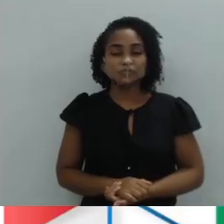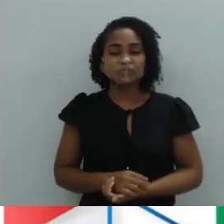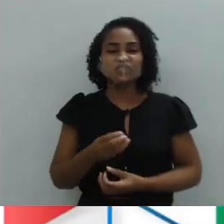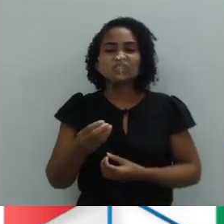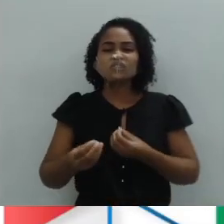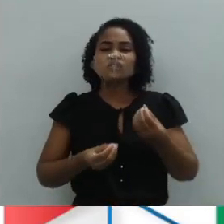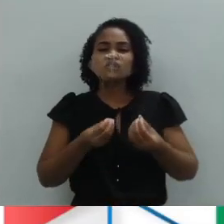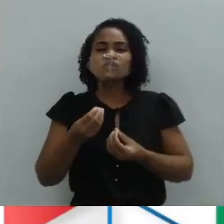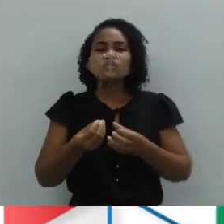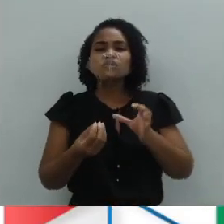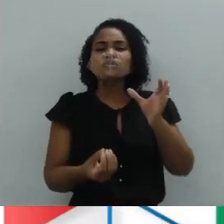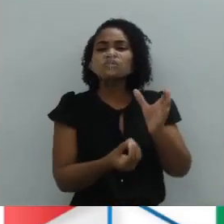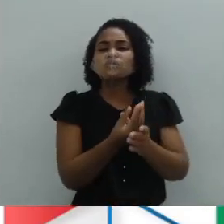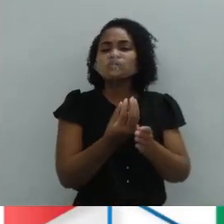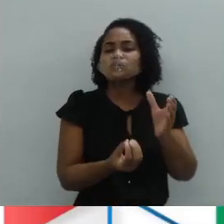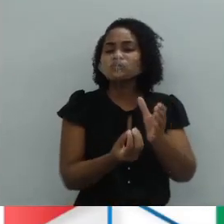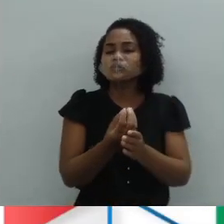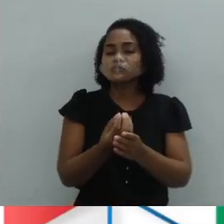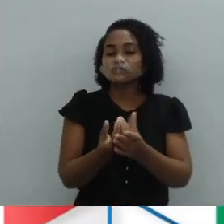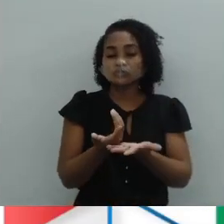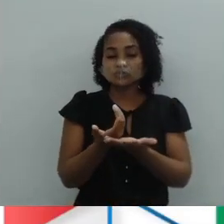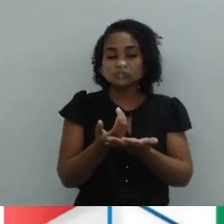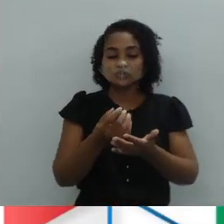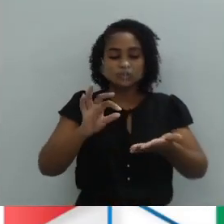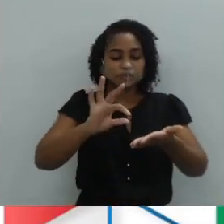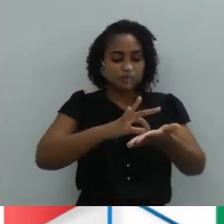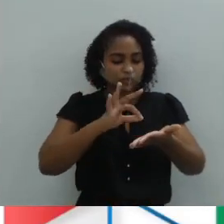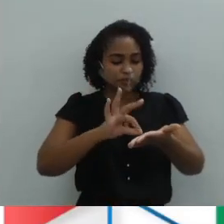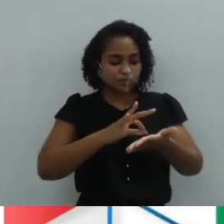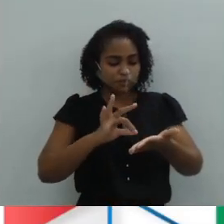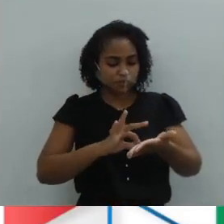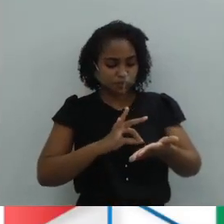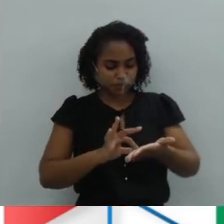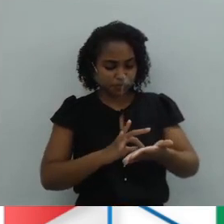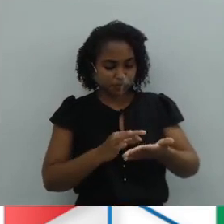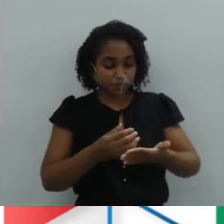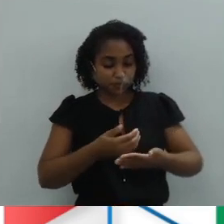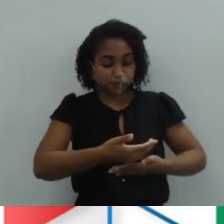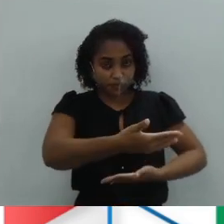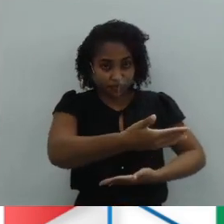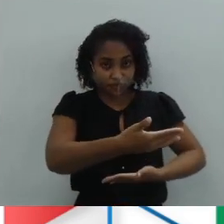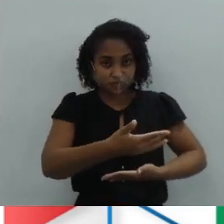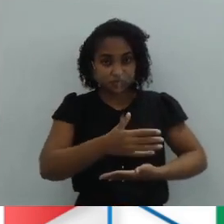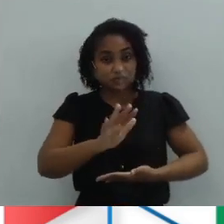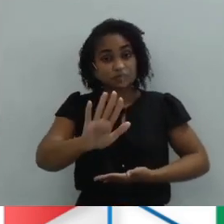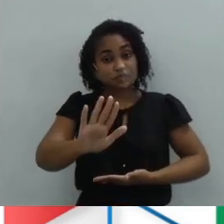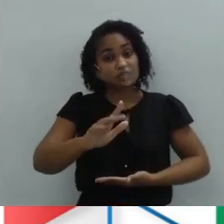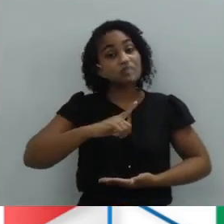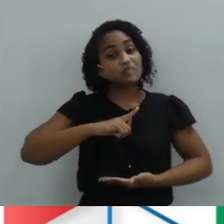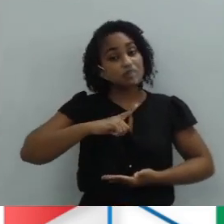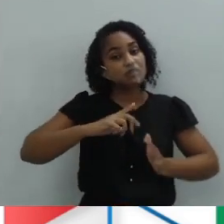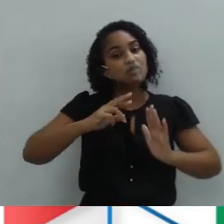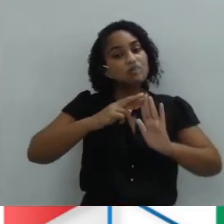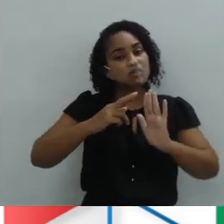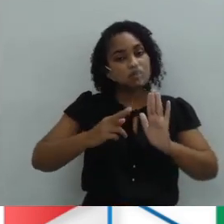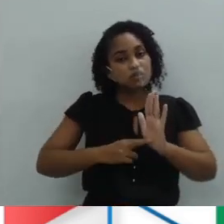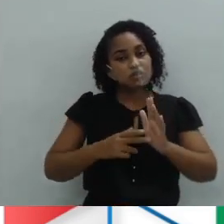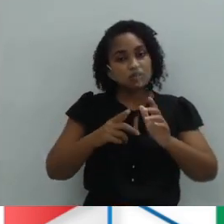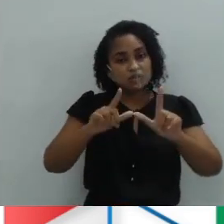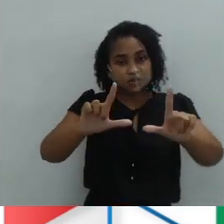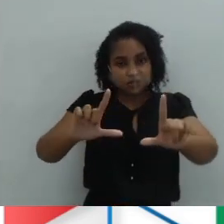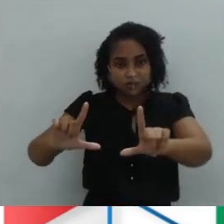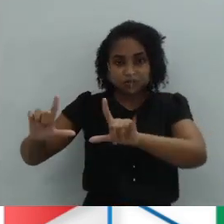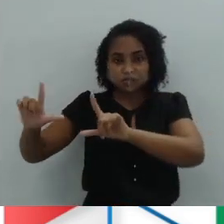Como elaborar então o abaixo-assinado? Vamos atentar para essas regrinhas. Vamos para o slide de